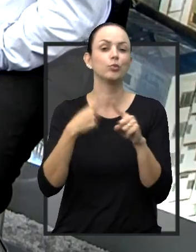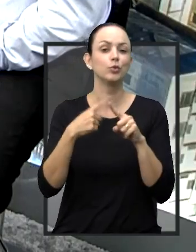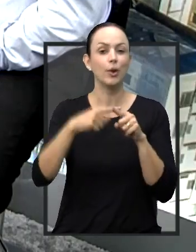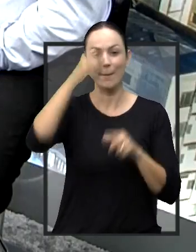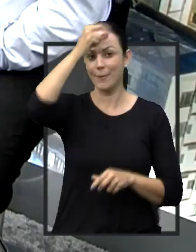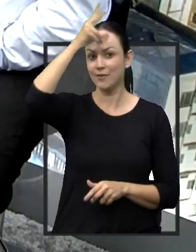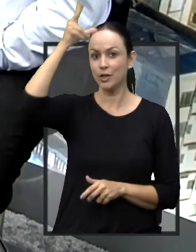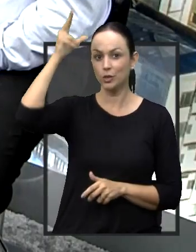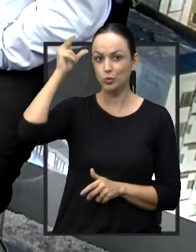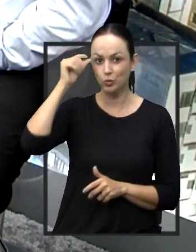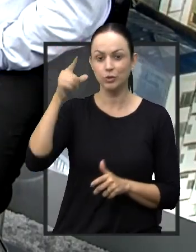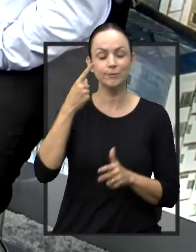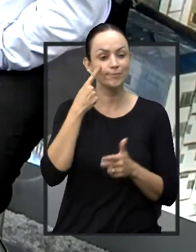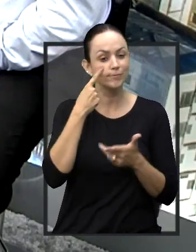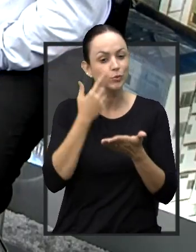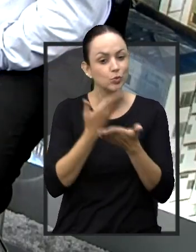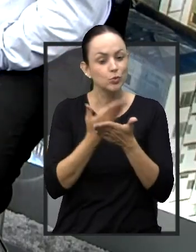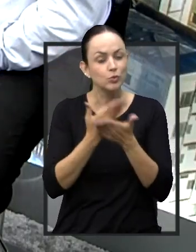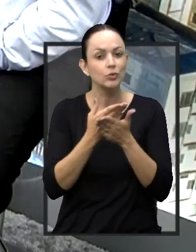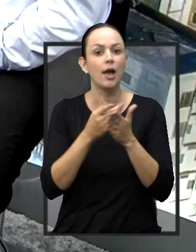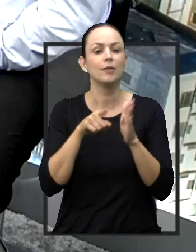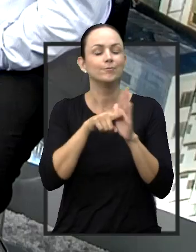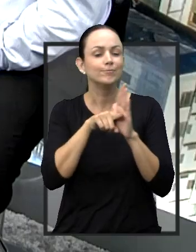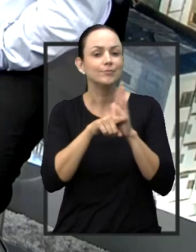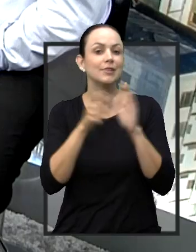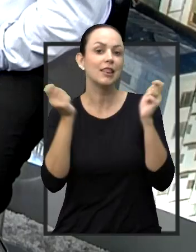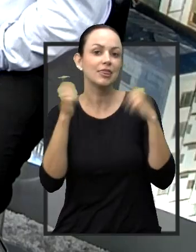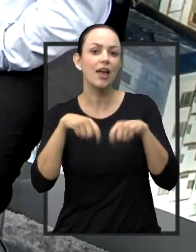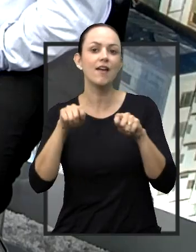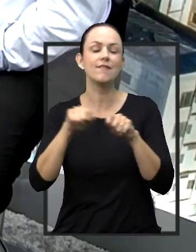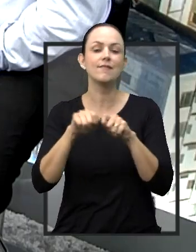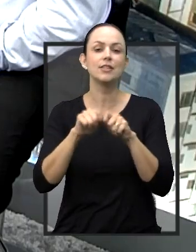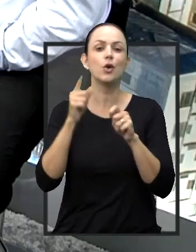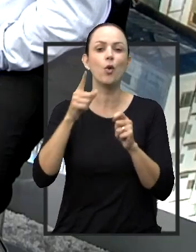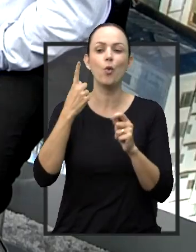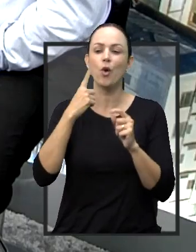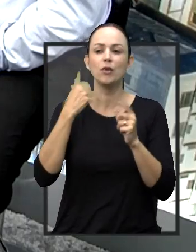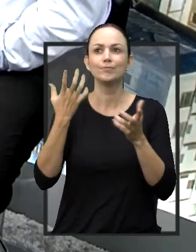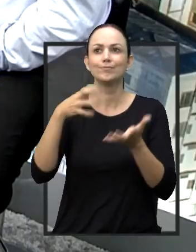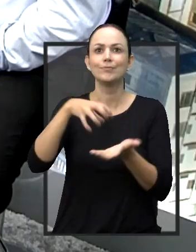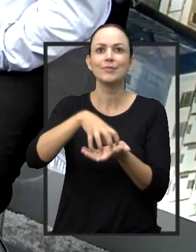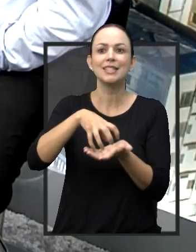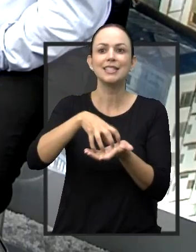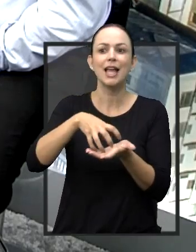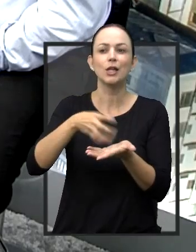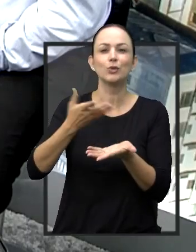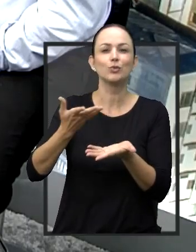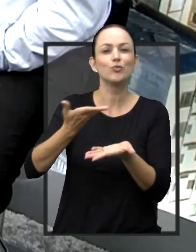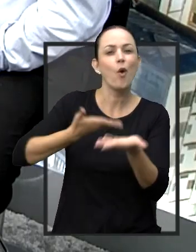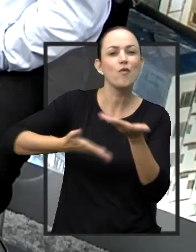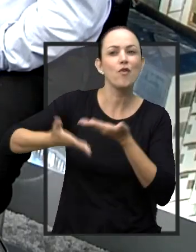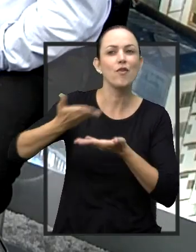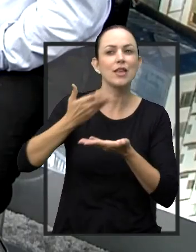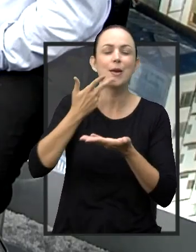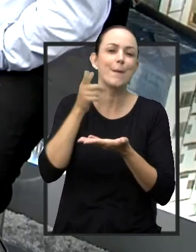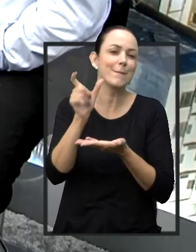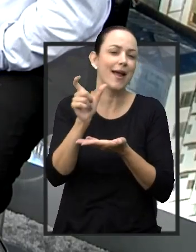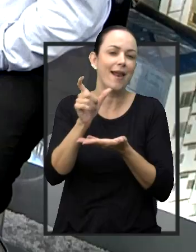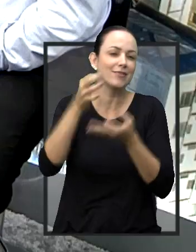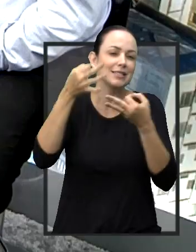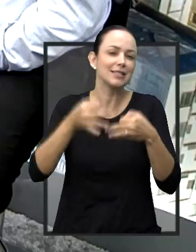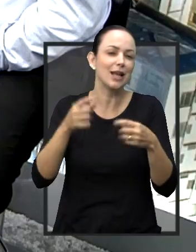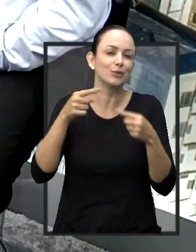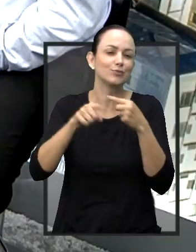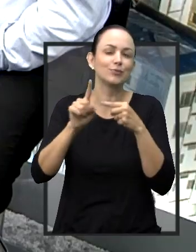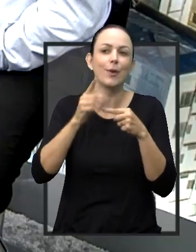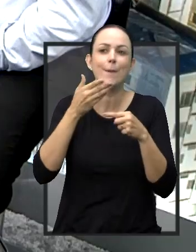estude a possibilidade de montar alguns centros de convivência, não sei se é bem essa a palavra, para dar essas